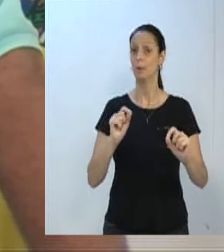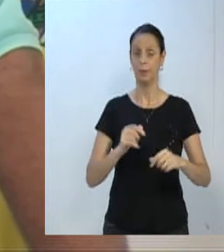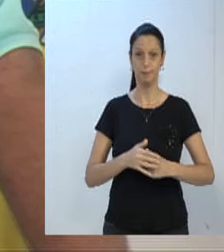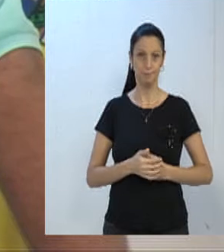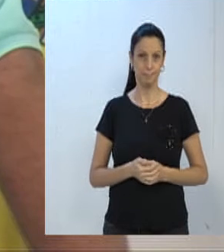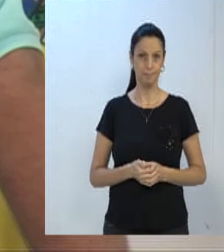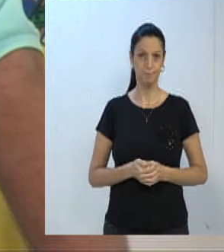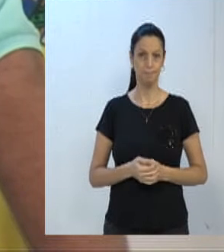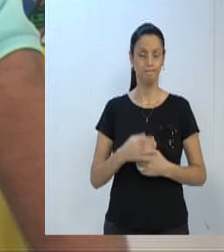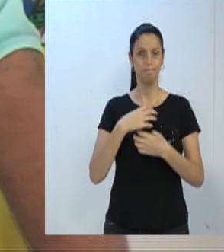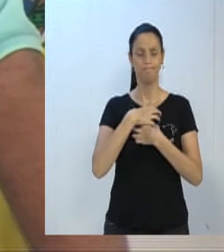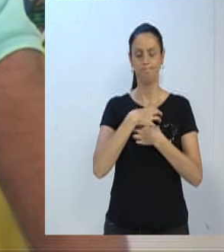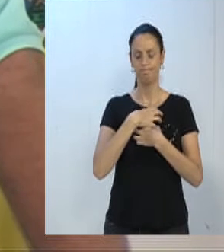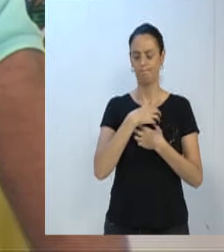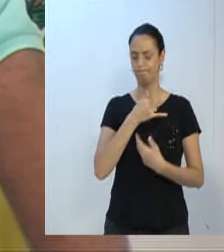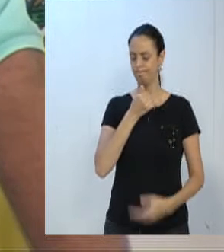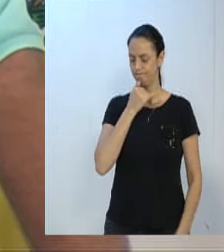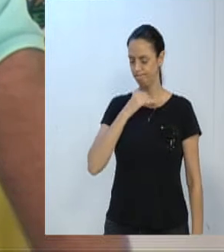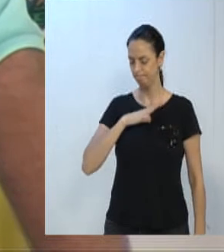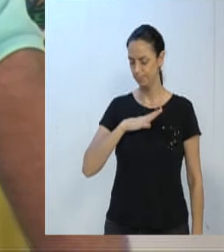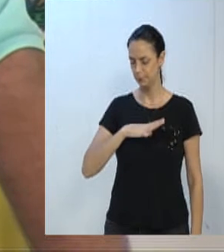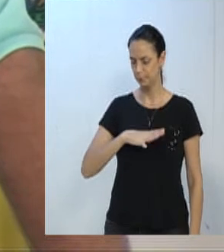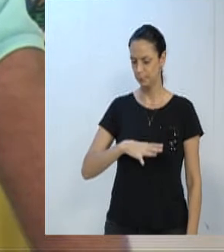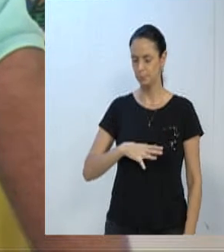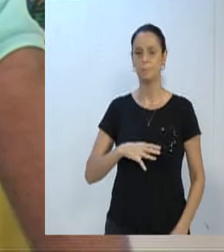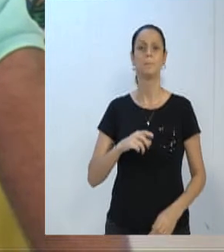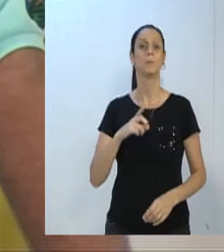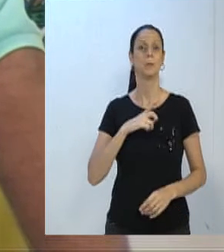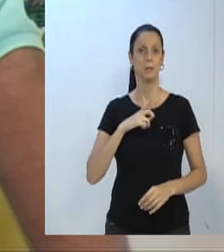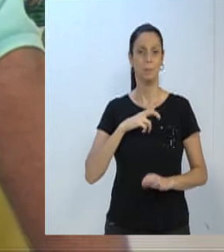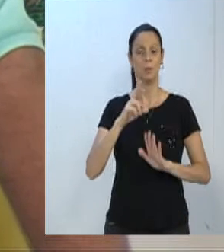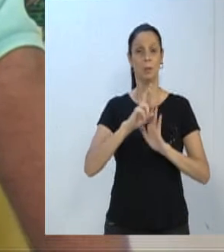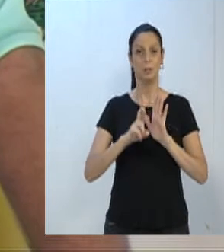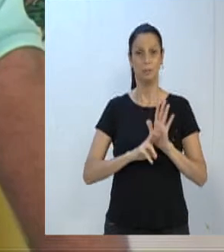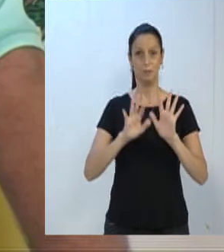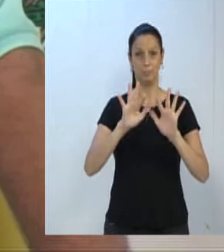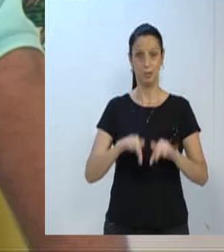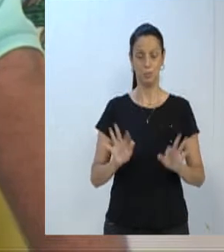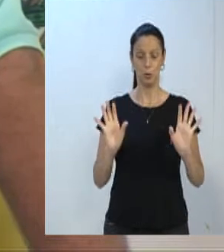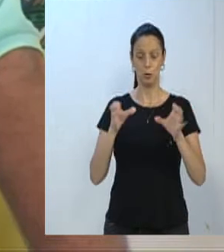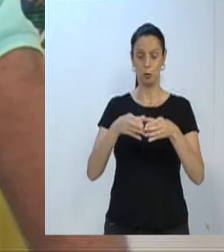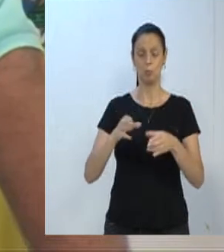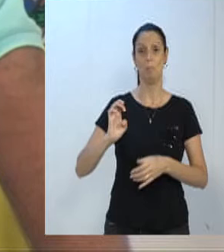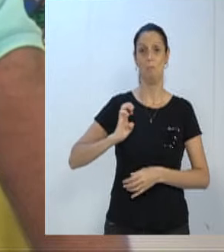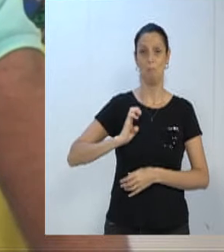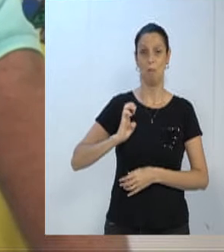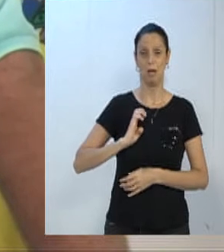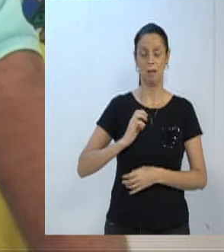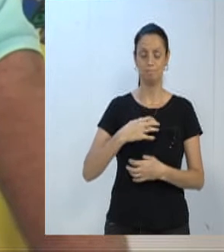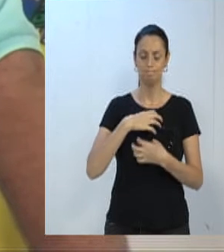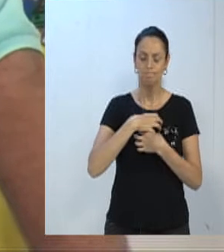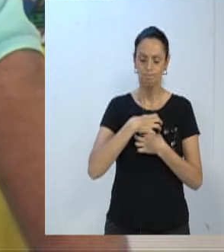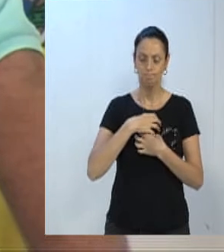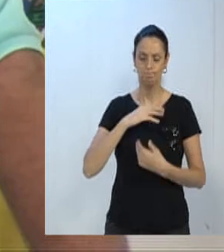fiquei muito decepcionado hoje com o relatório final da comissão de ética fiquei decepcionado